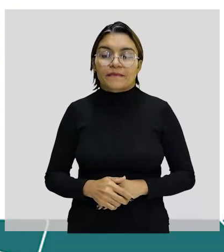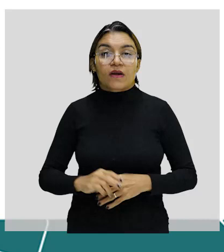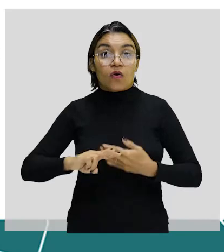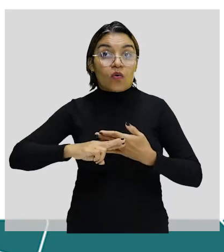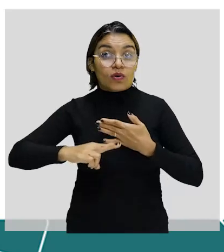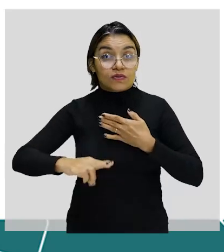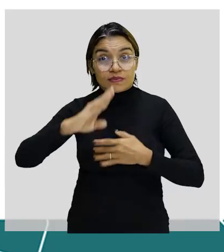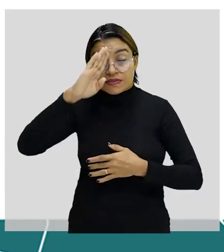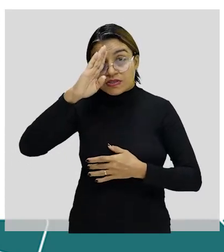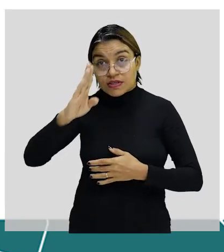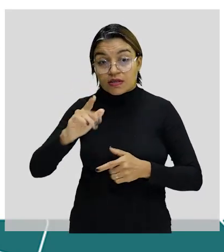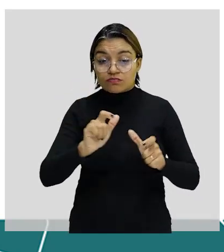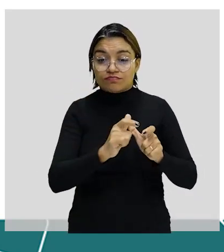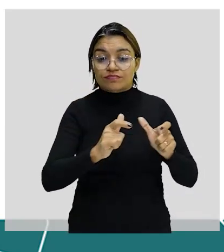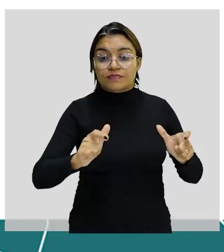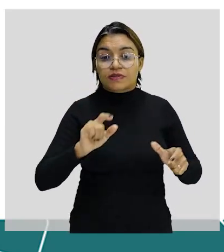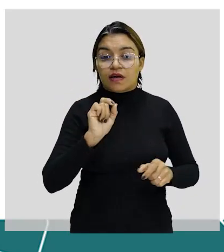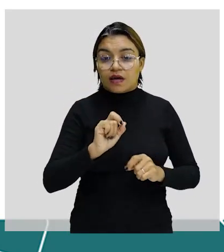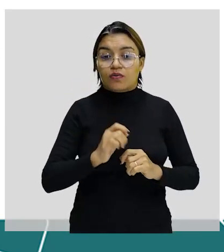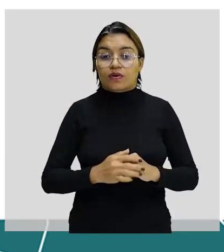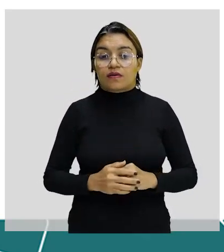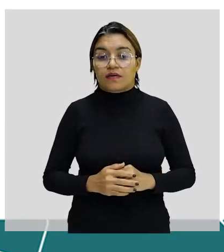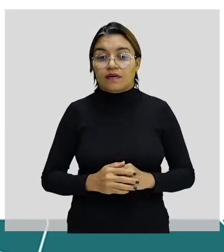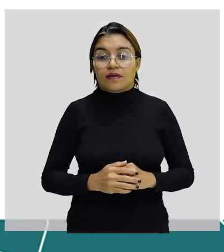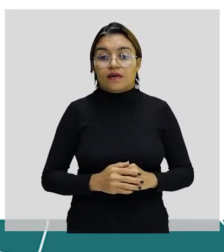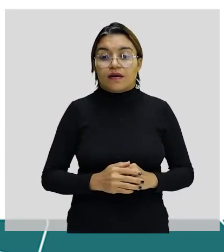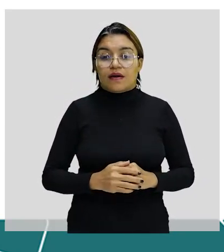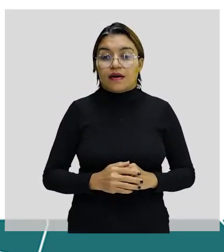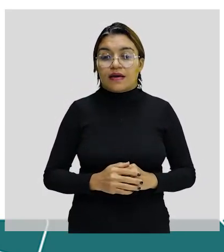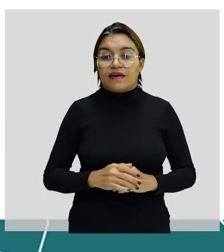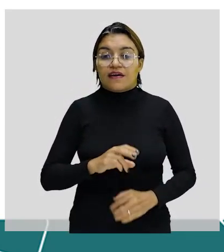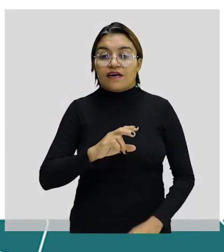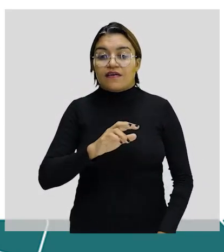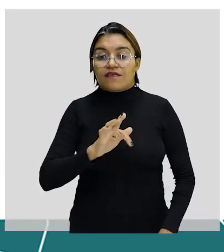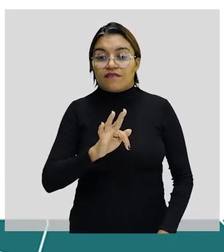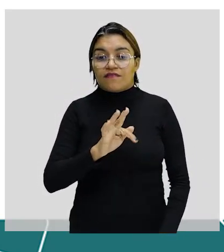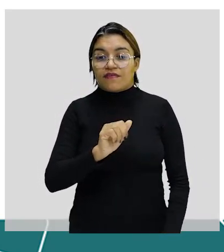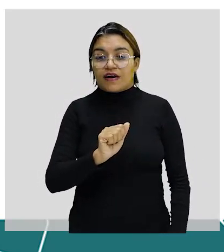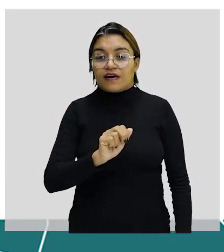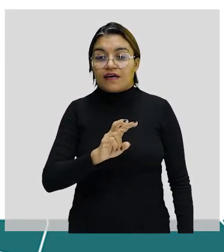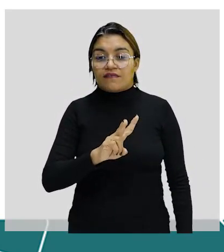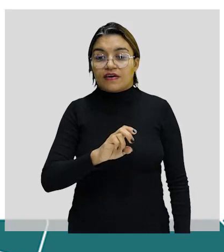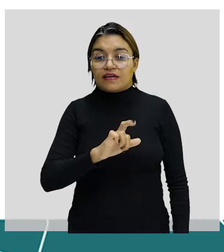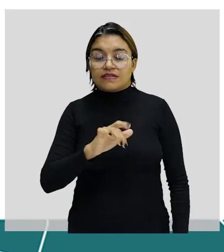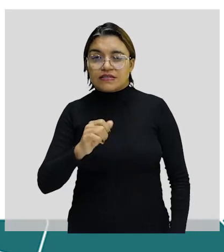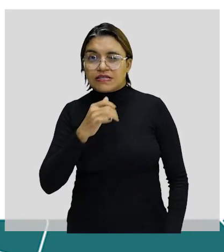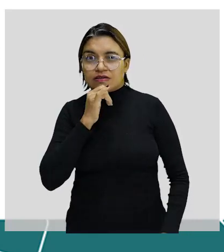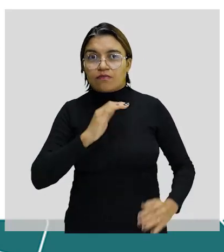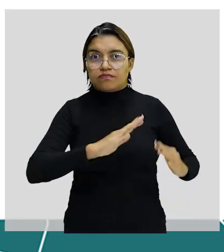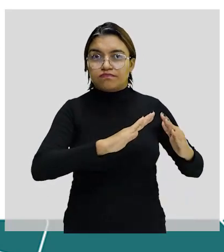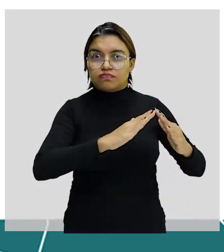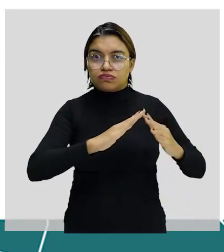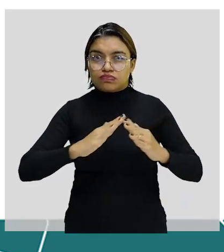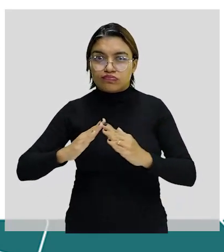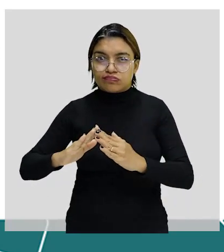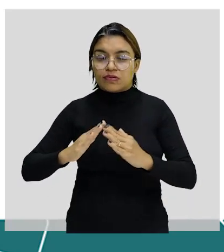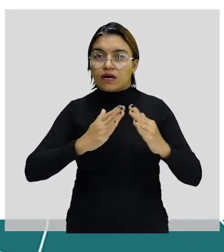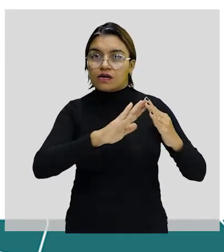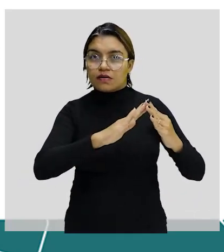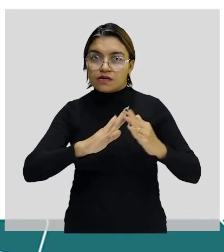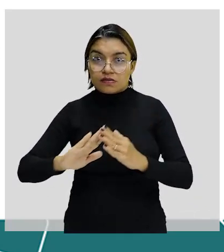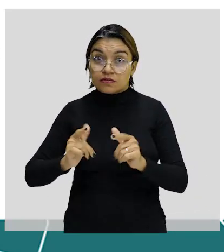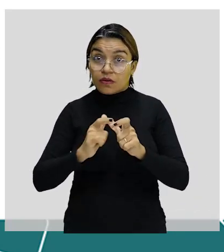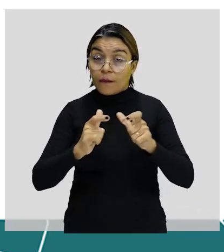consequência direta deste crescimento é o processo de favelização. O que é isso, Marcos? O que é uma favela? Áreas de favela, gente, são áreas que